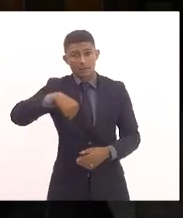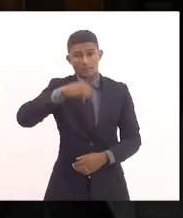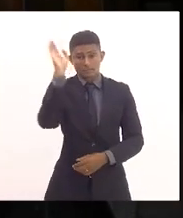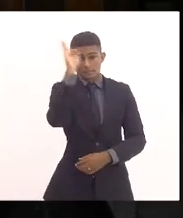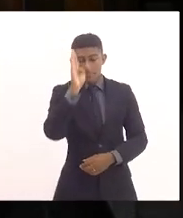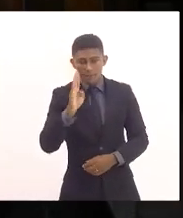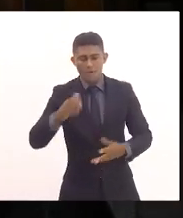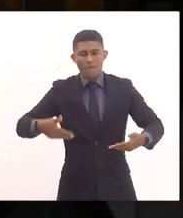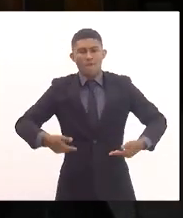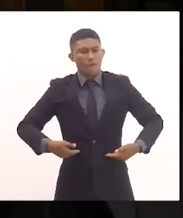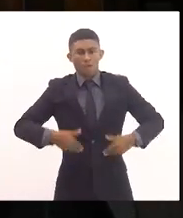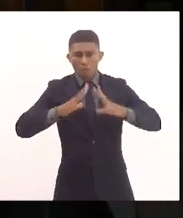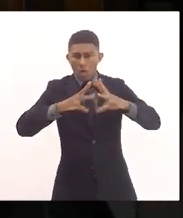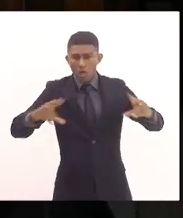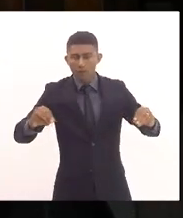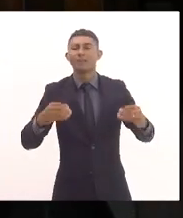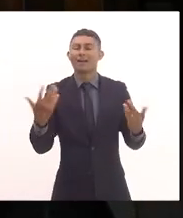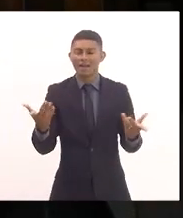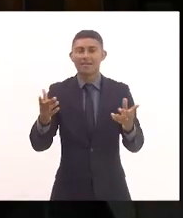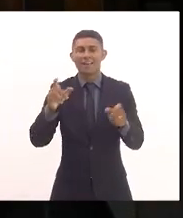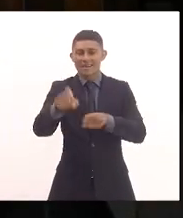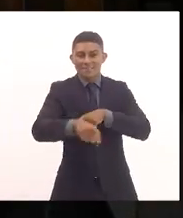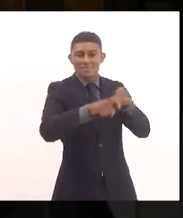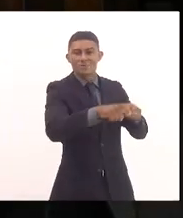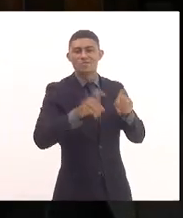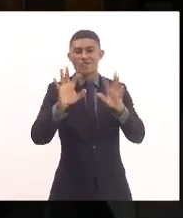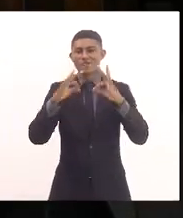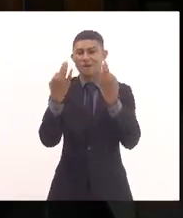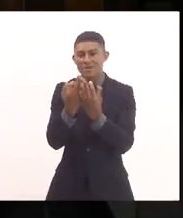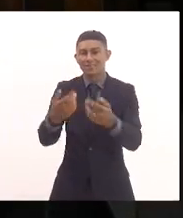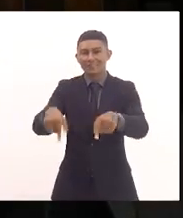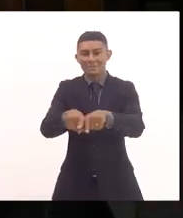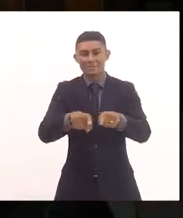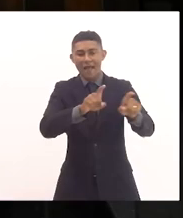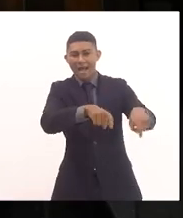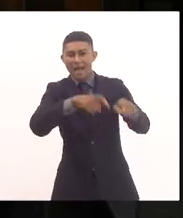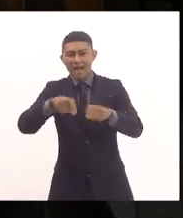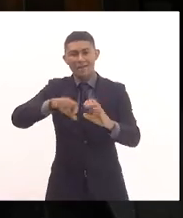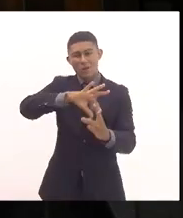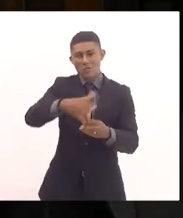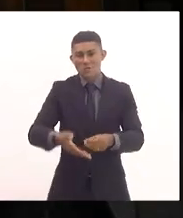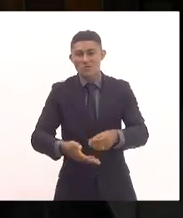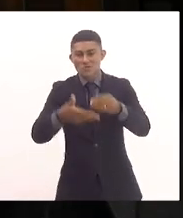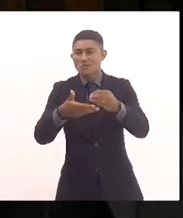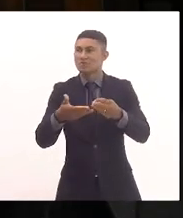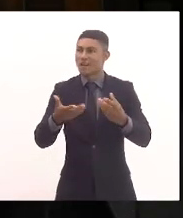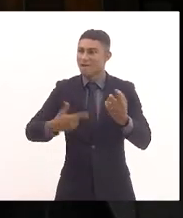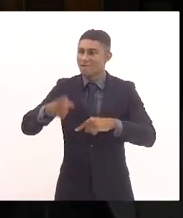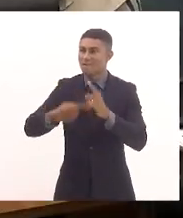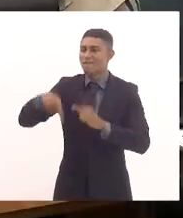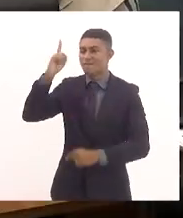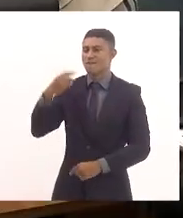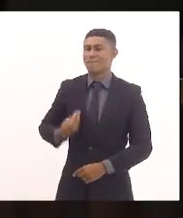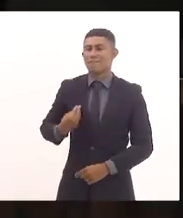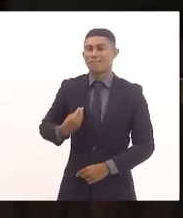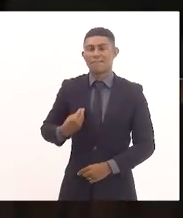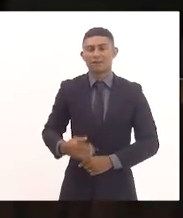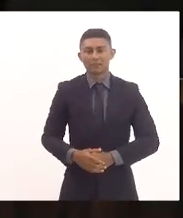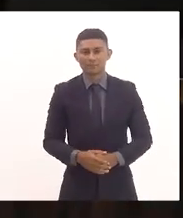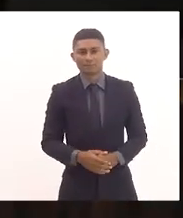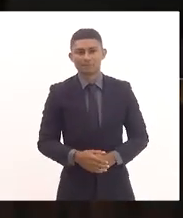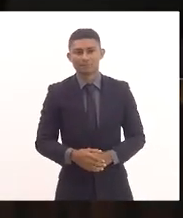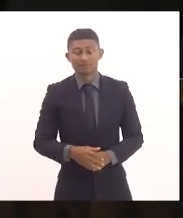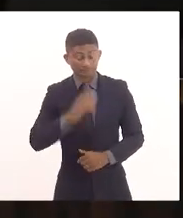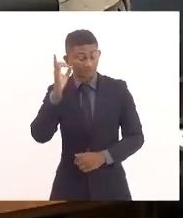Brasil, viva a agricultura familiar, viva a agroecologia, viva a produção orgânica. Deputado Valdec